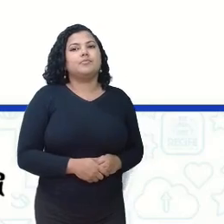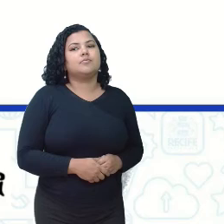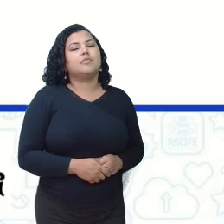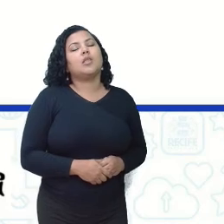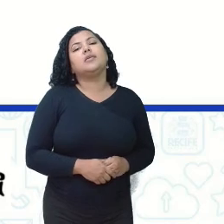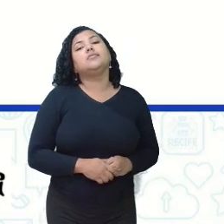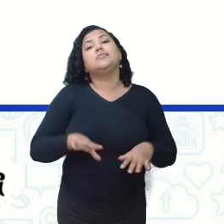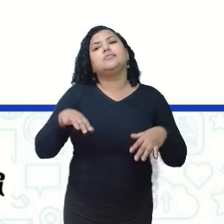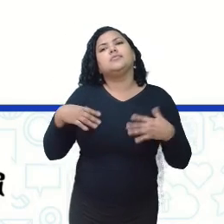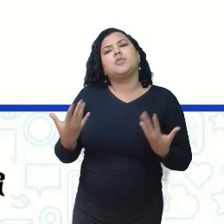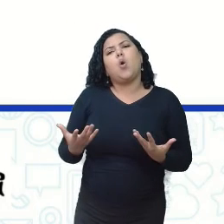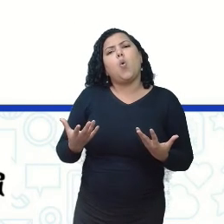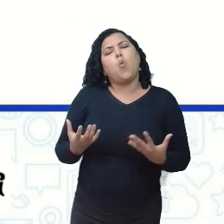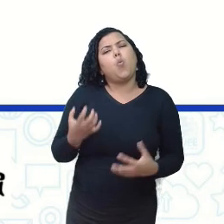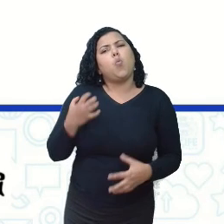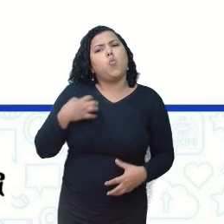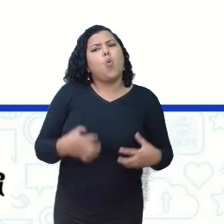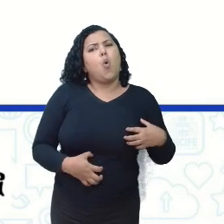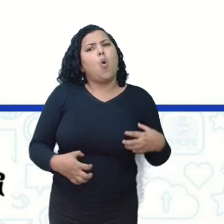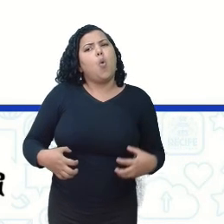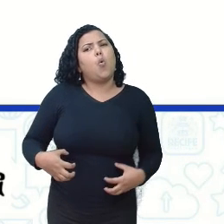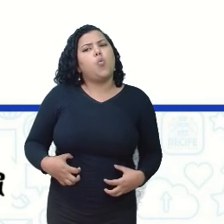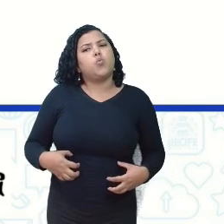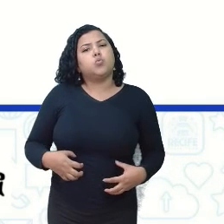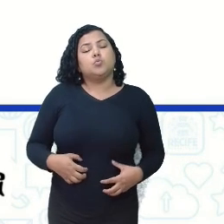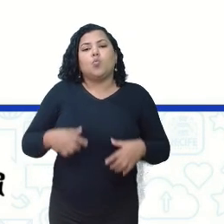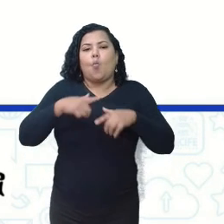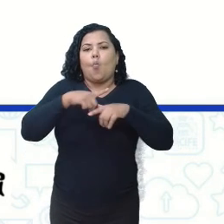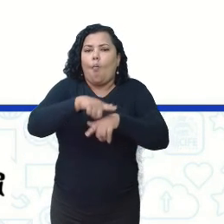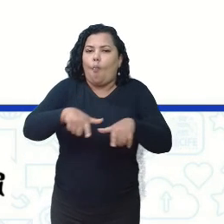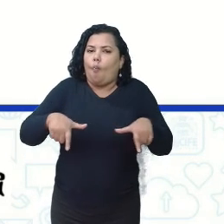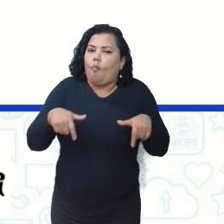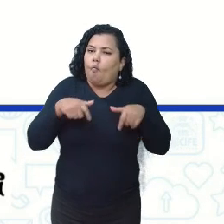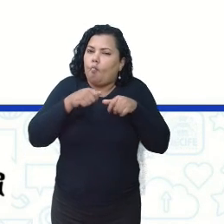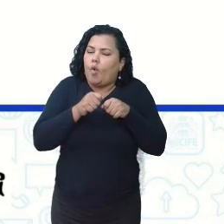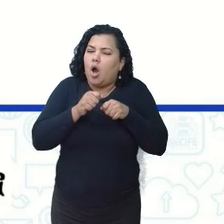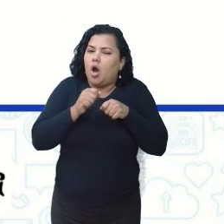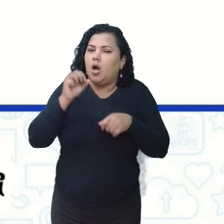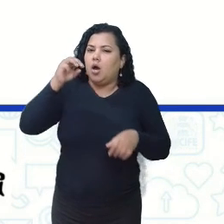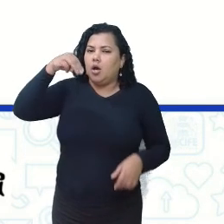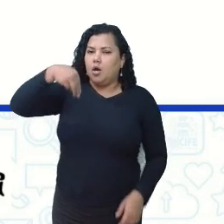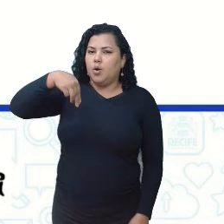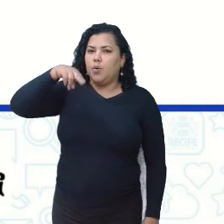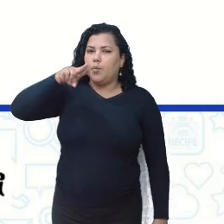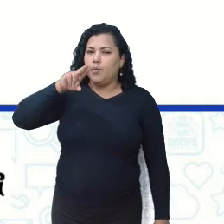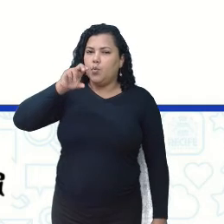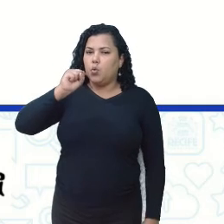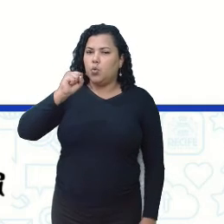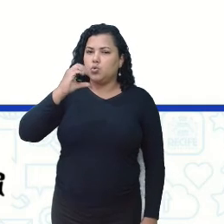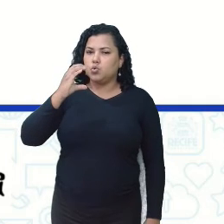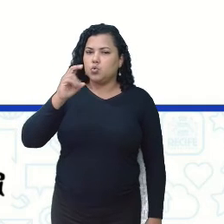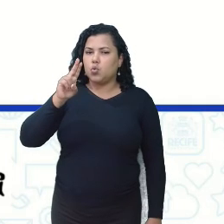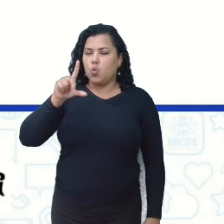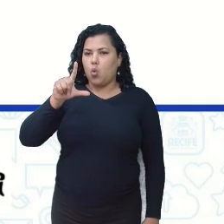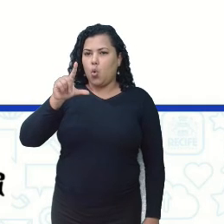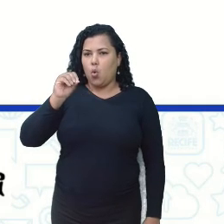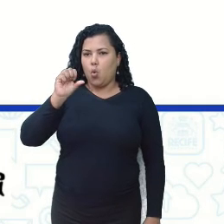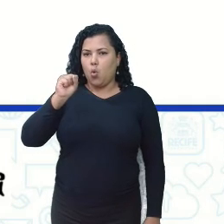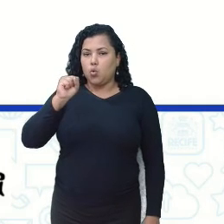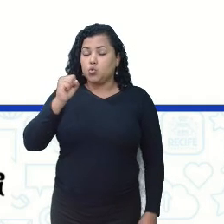órgão musculoso, oco e em formato de pera invertida, onde o